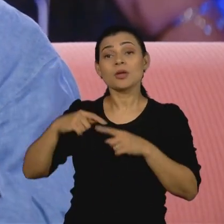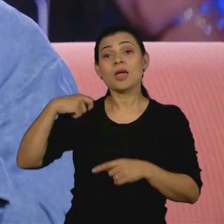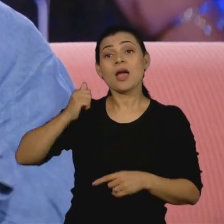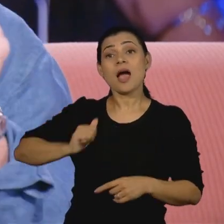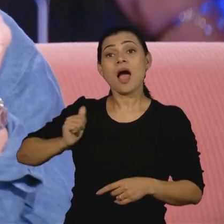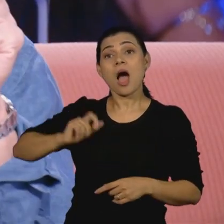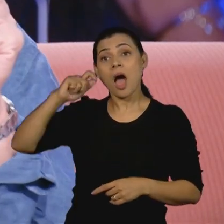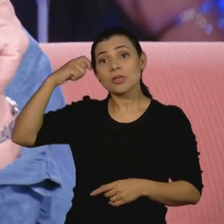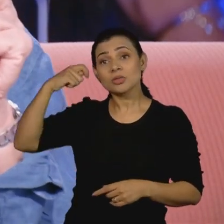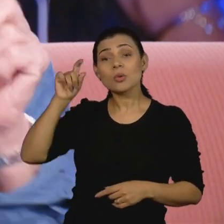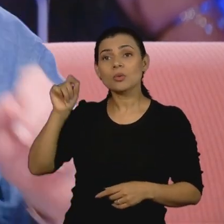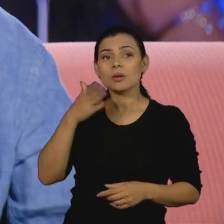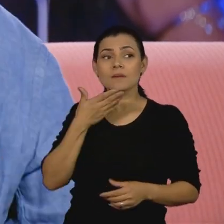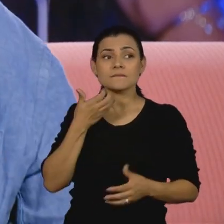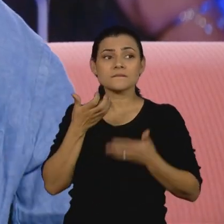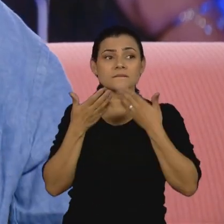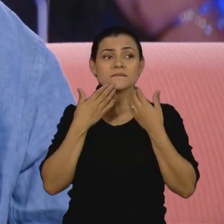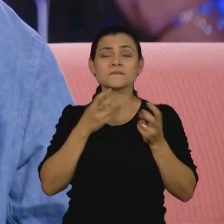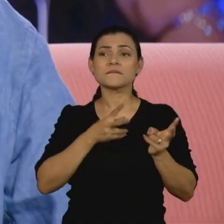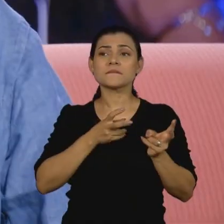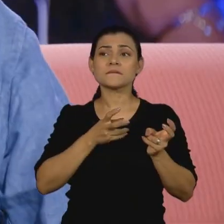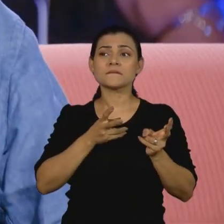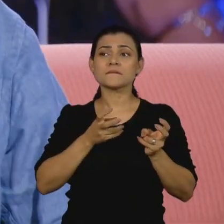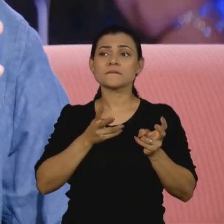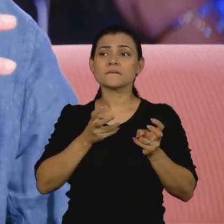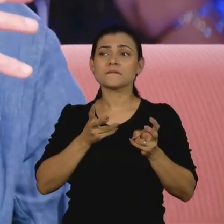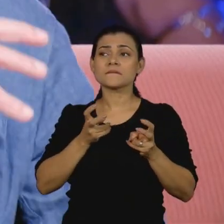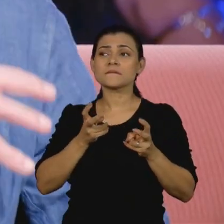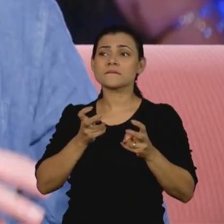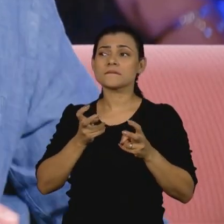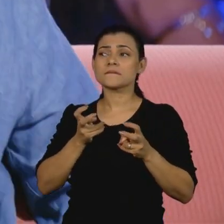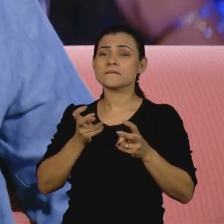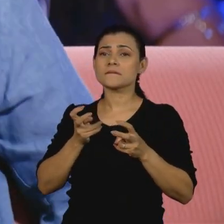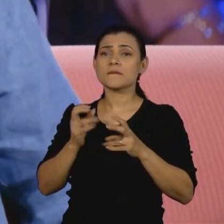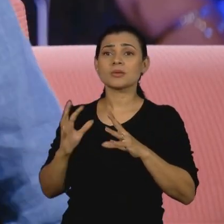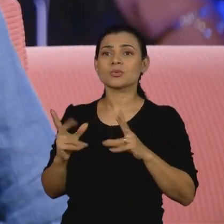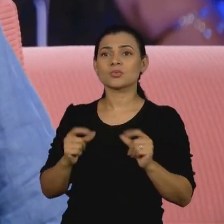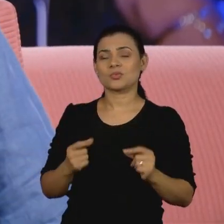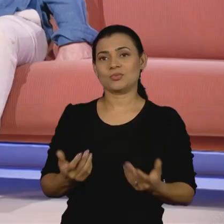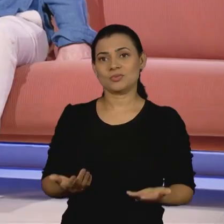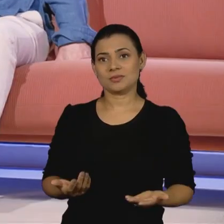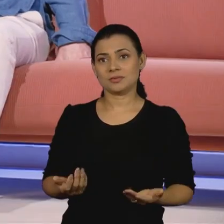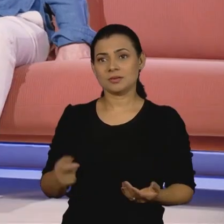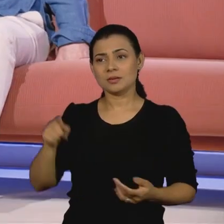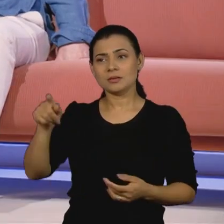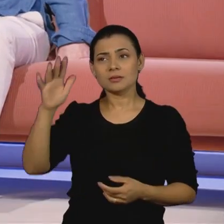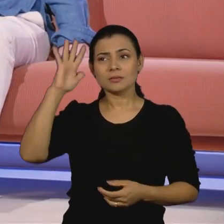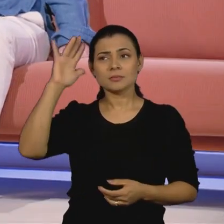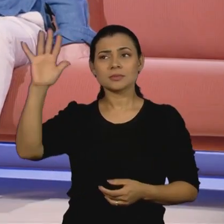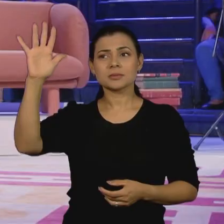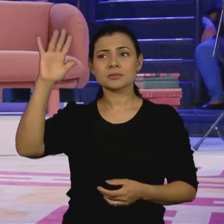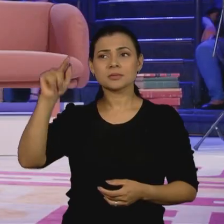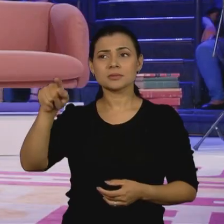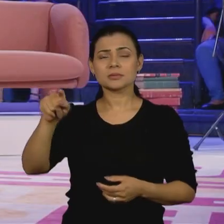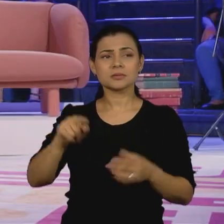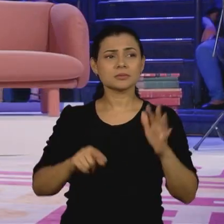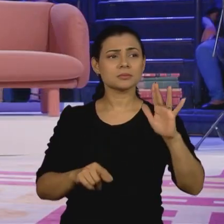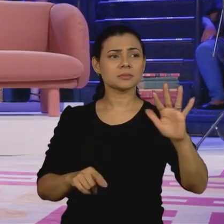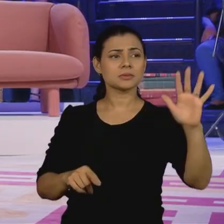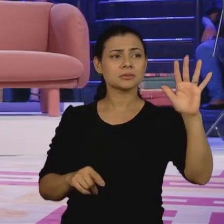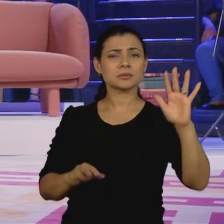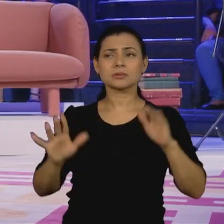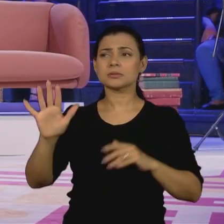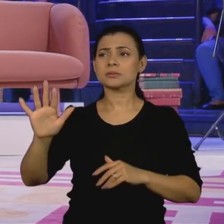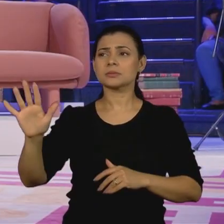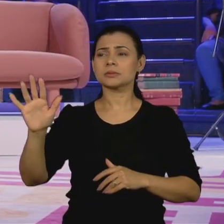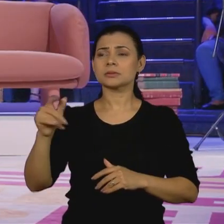é observador. O ator tem que observar tudo, saber quem que é, o que está pensando cada uma dessas pessoas, né? Será que eu